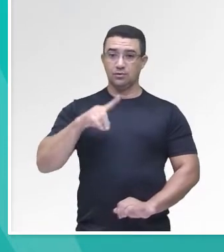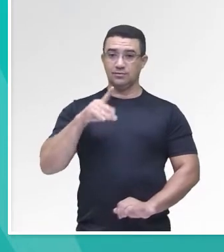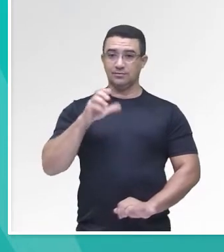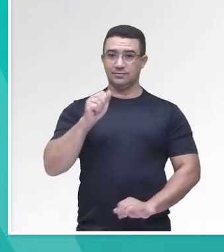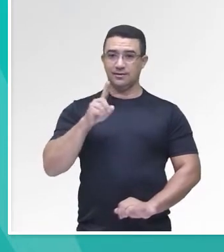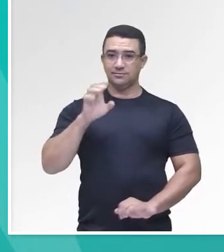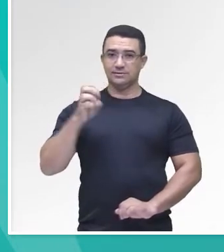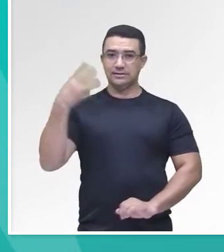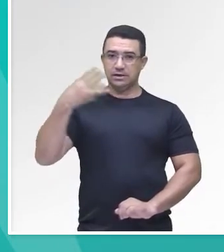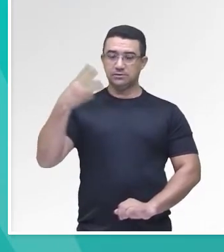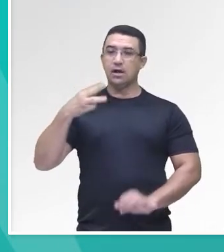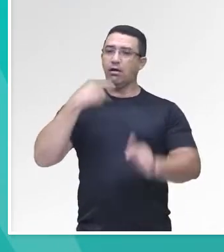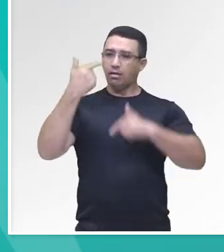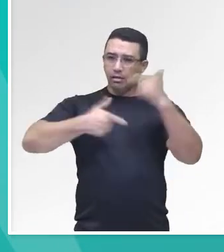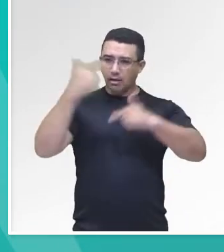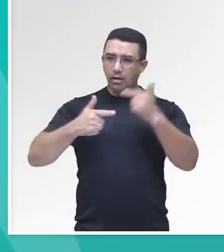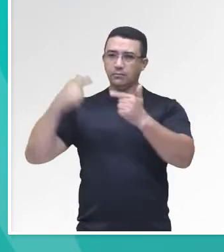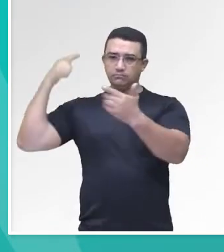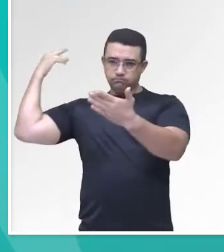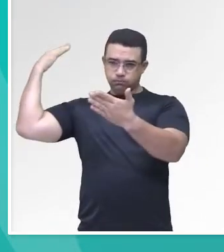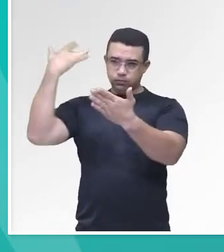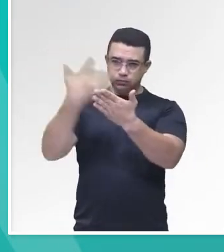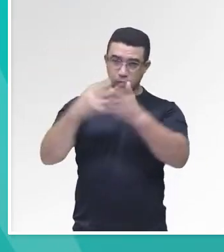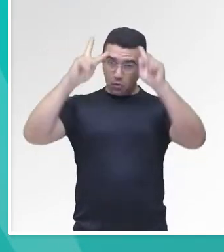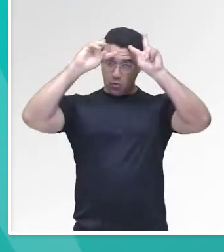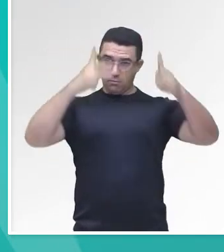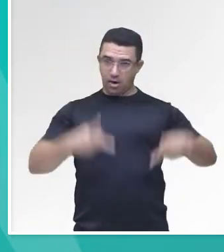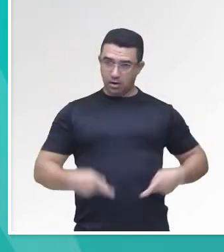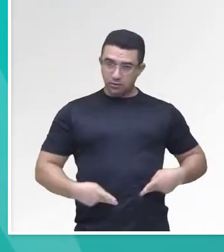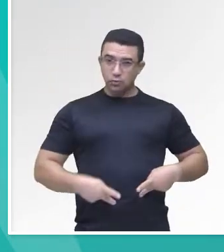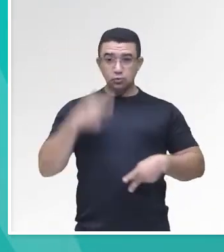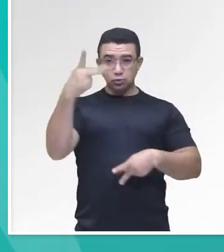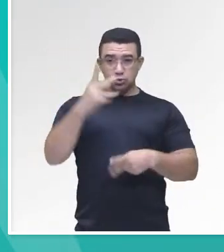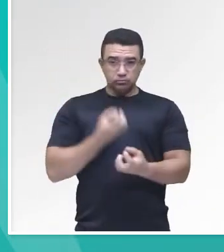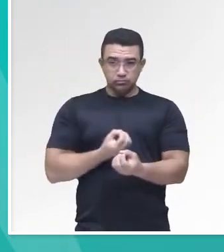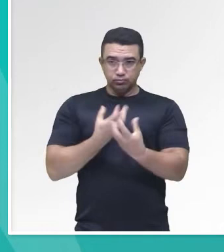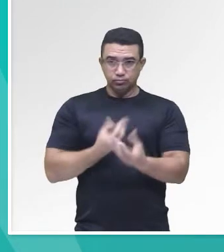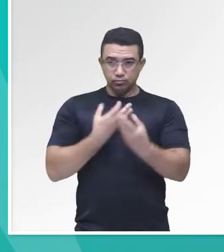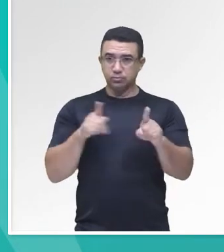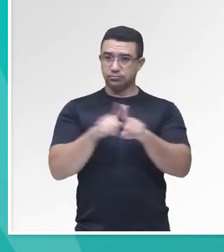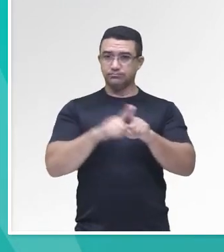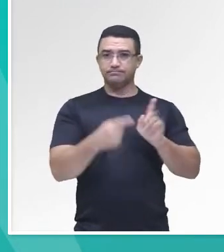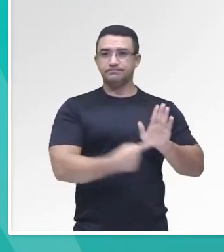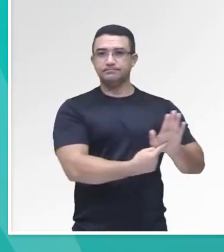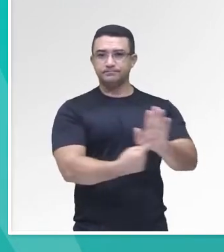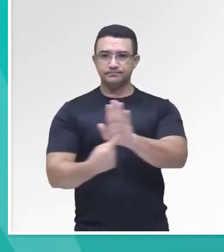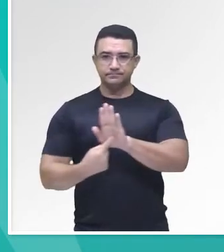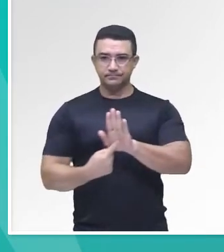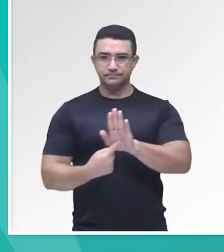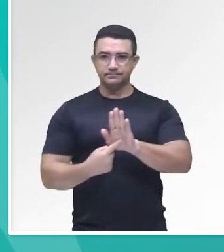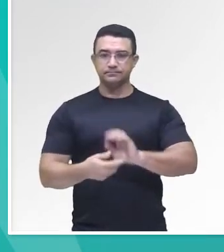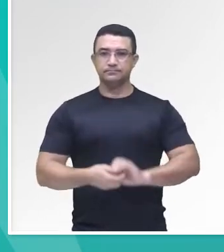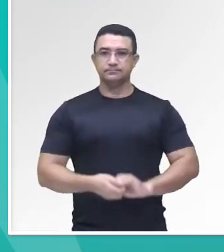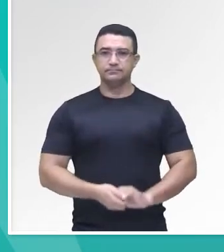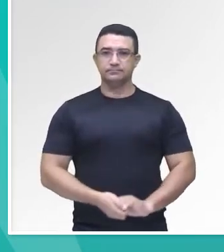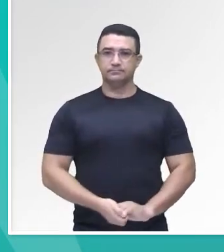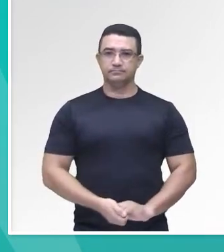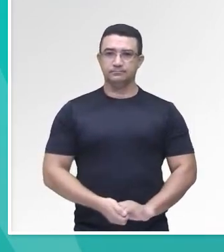Unidade 3, Trabalho, a trajetória humana, suas produções e manifestações.